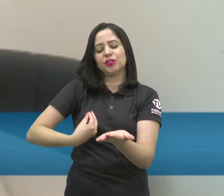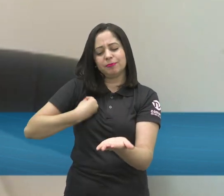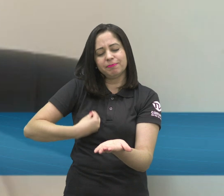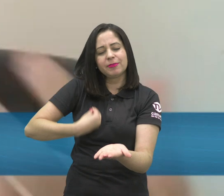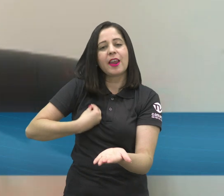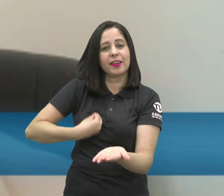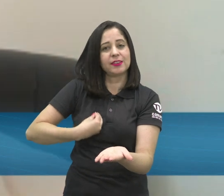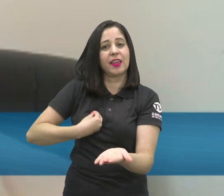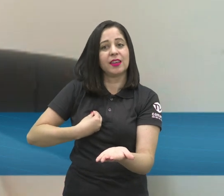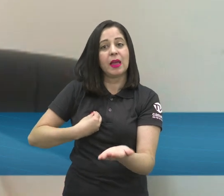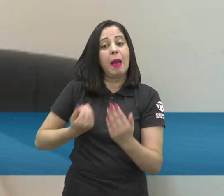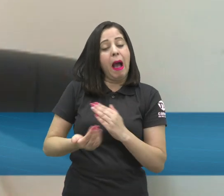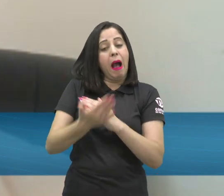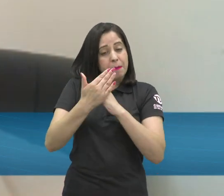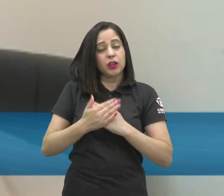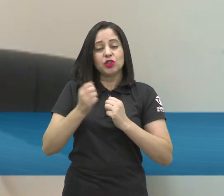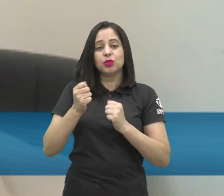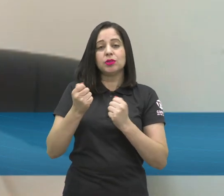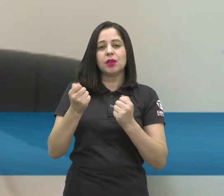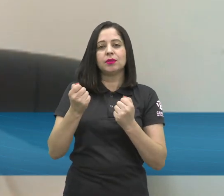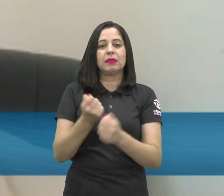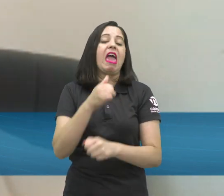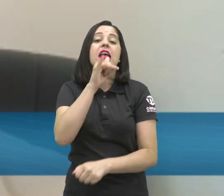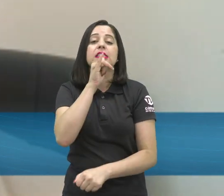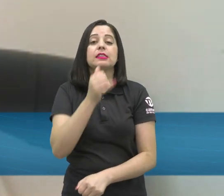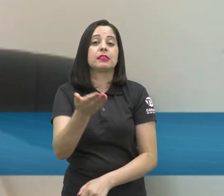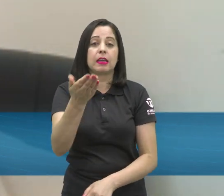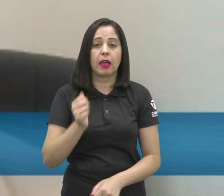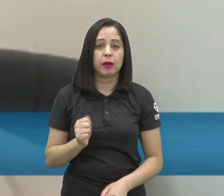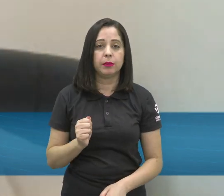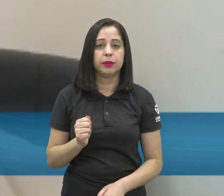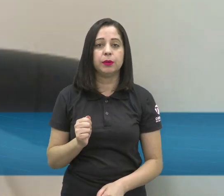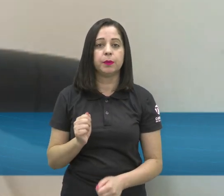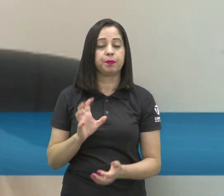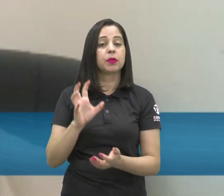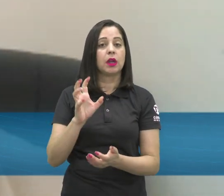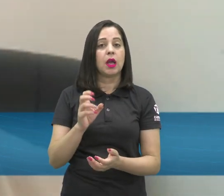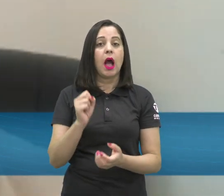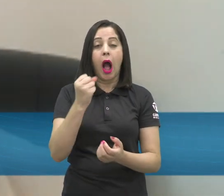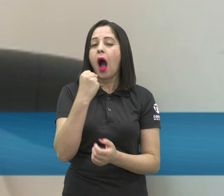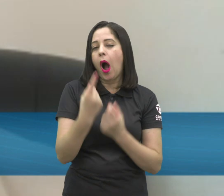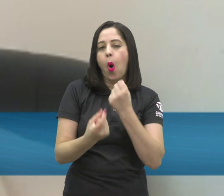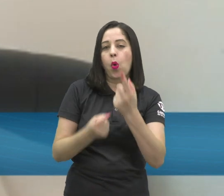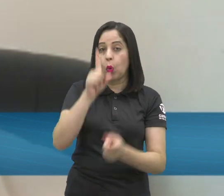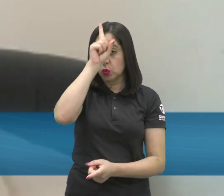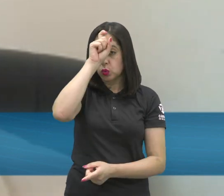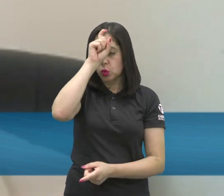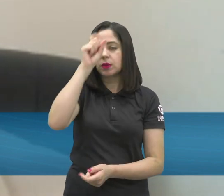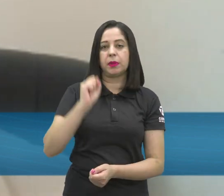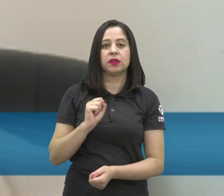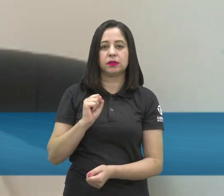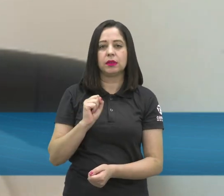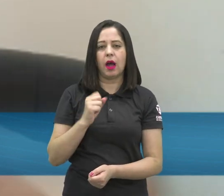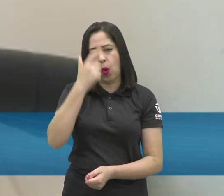naquela atitude, isso me favorece também psicologicamente. Eu posso dar alguns exemplos, você falou do Albert Einstein, mas alguns hospitais que eu cheguei a